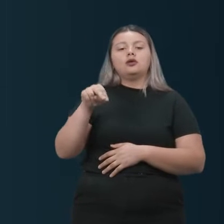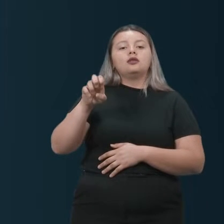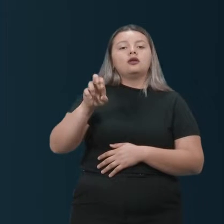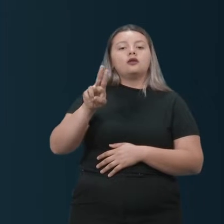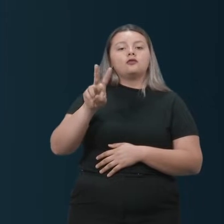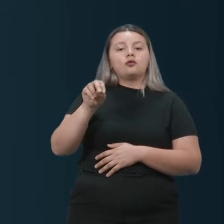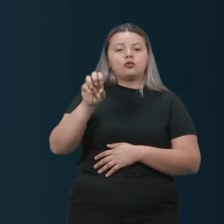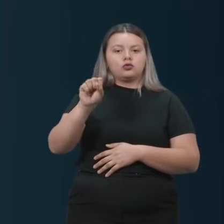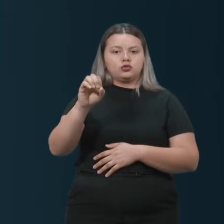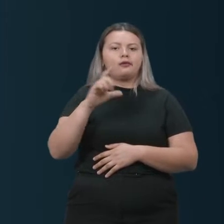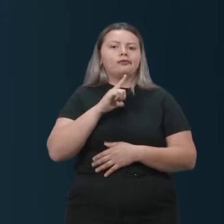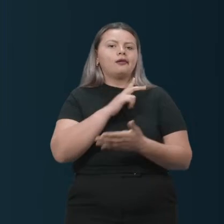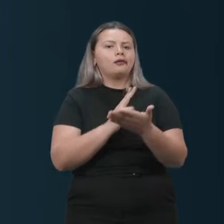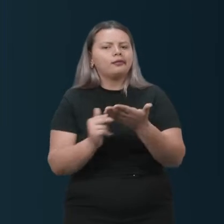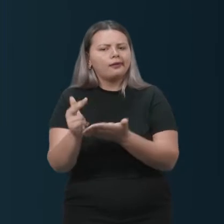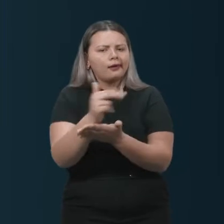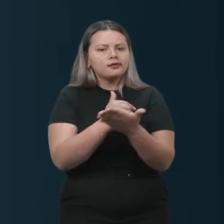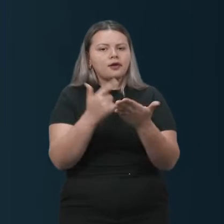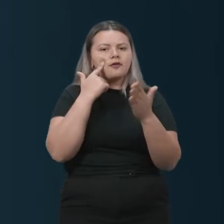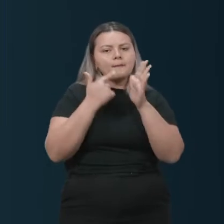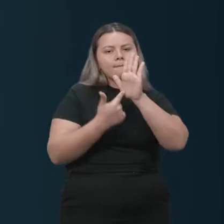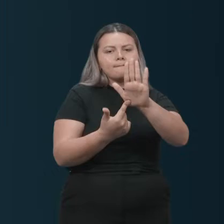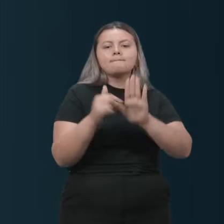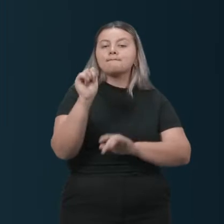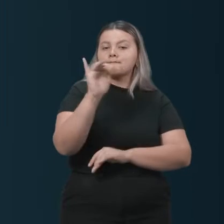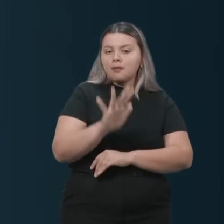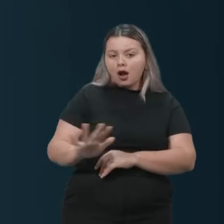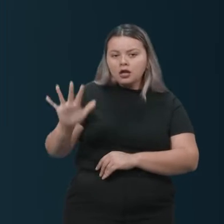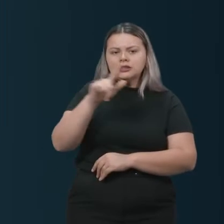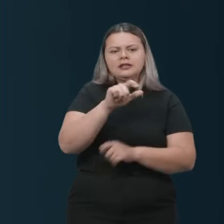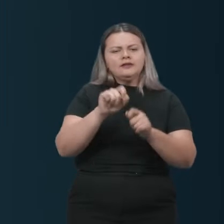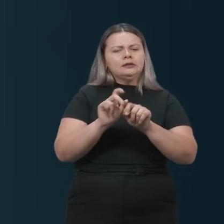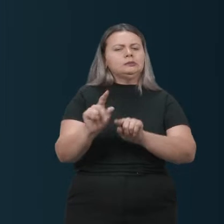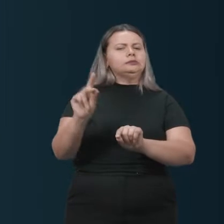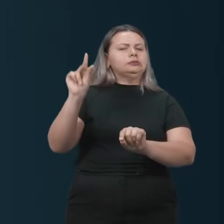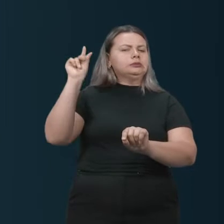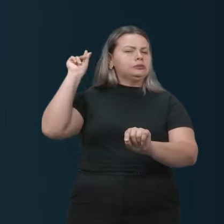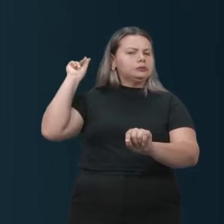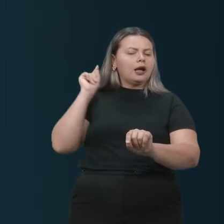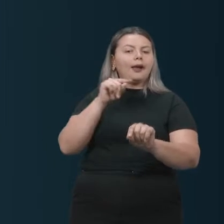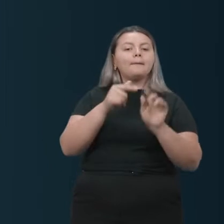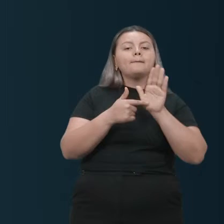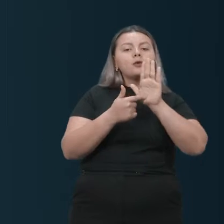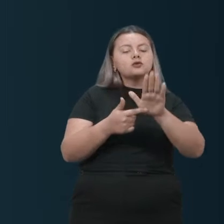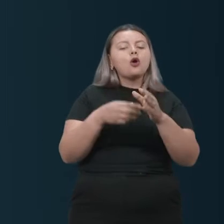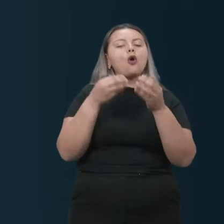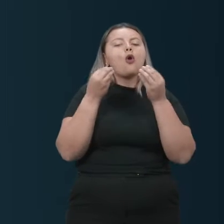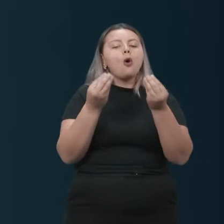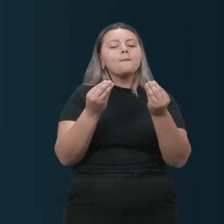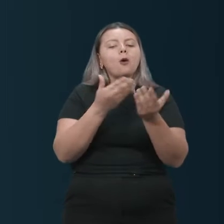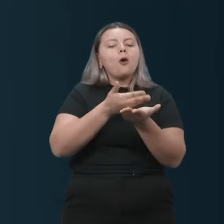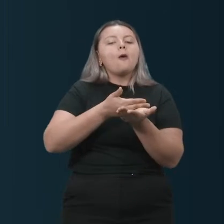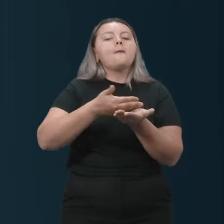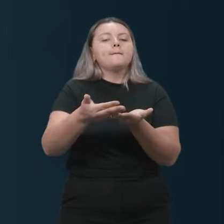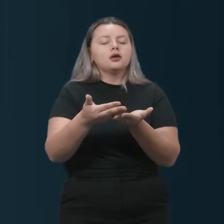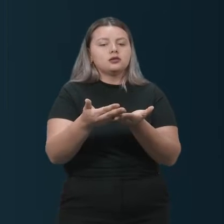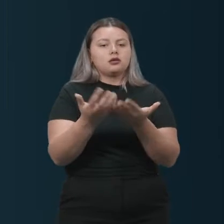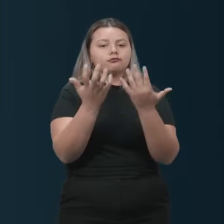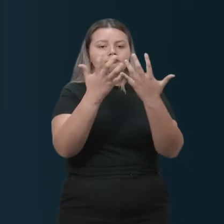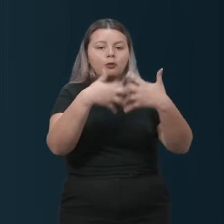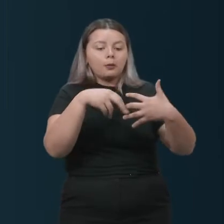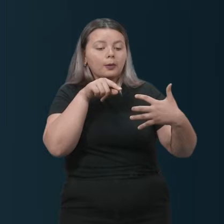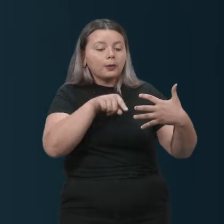consegue ver alguns desenhos que ele já fez na época, há bastante tempo, dando uma ideia inicial de como